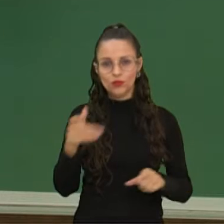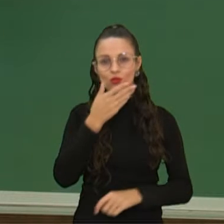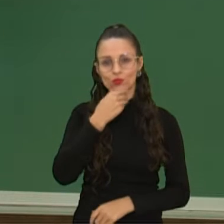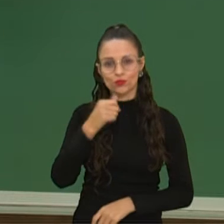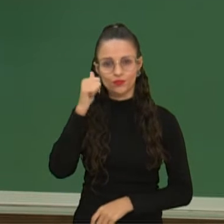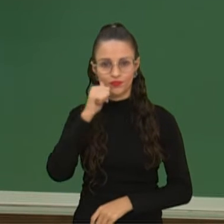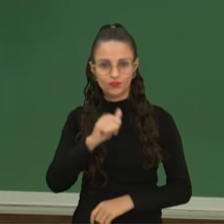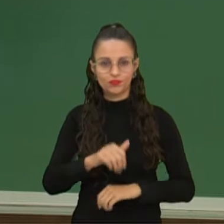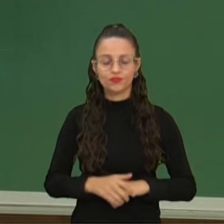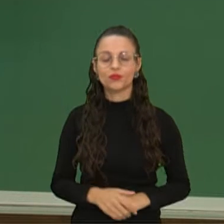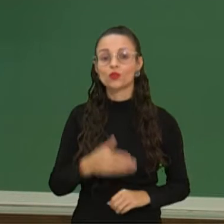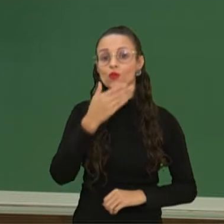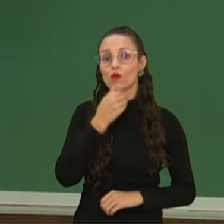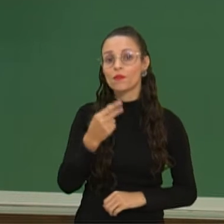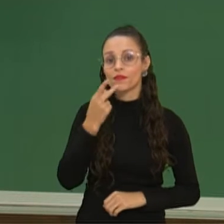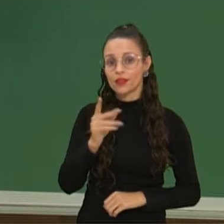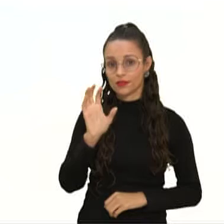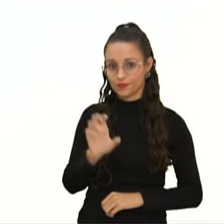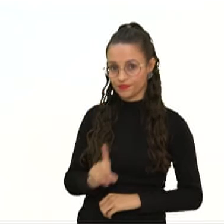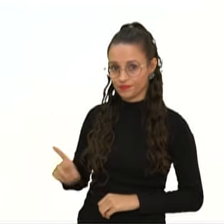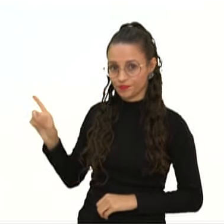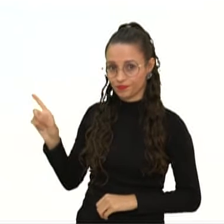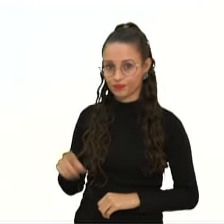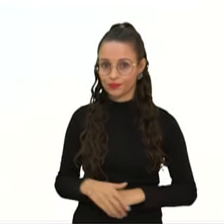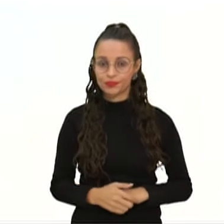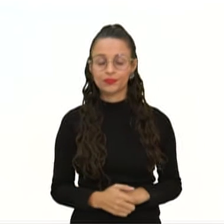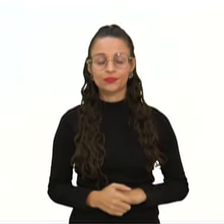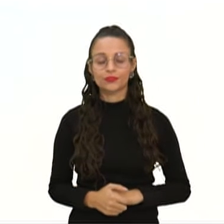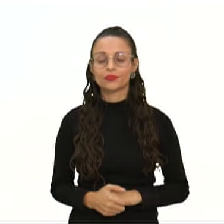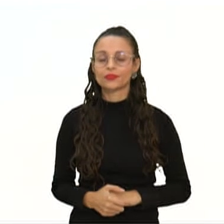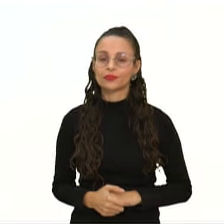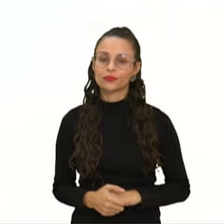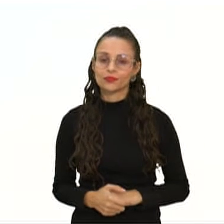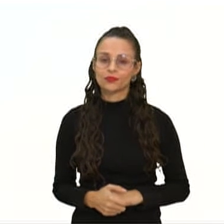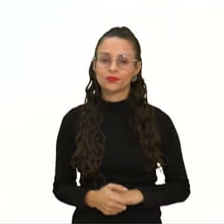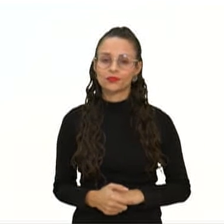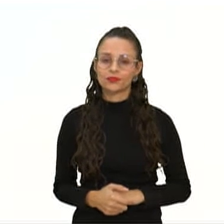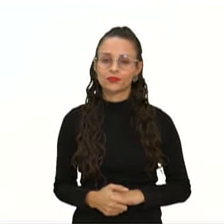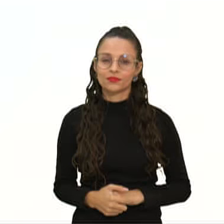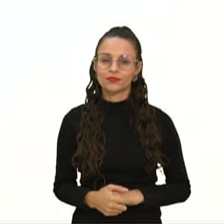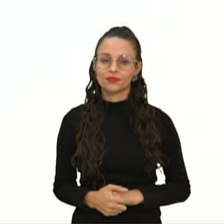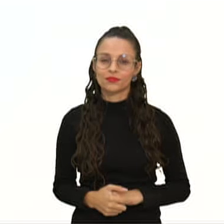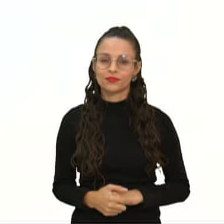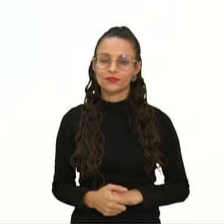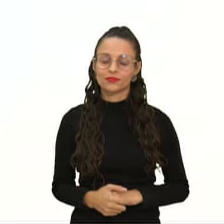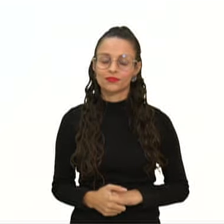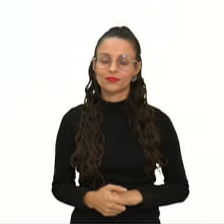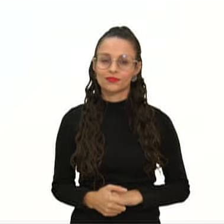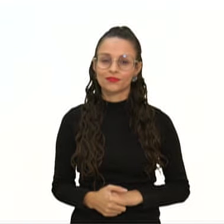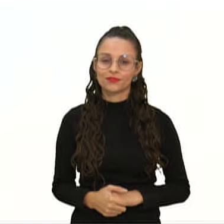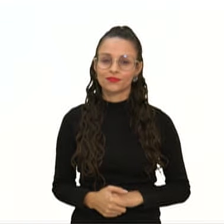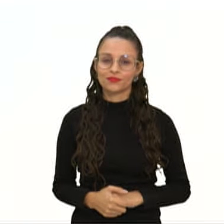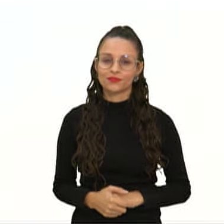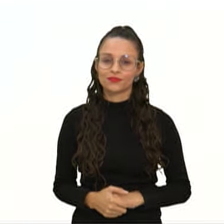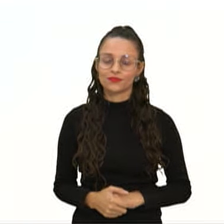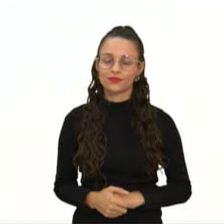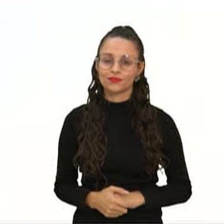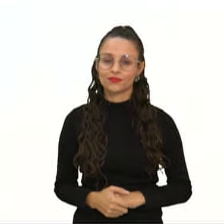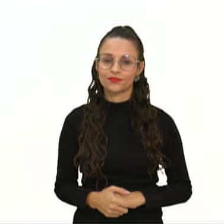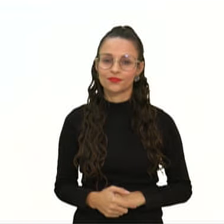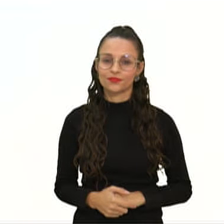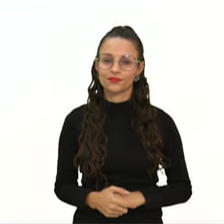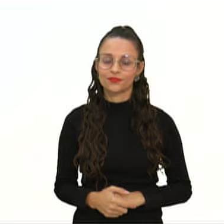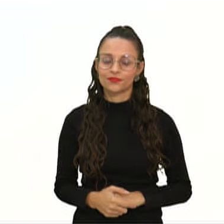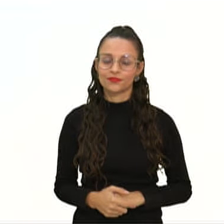e uma moça. E o rapaz fala assim, ó: "This invention changed the world. Thanks to it,